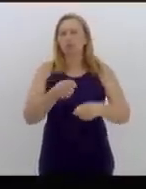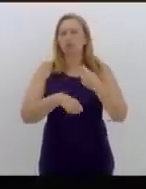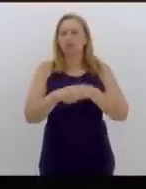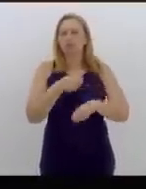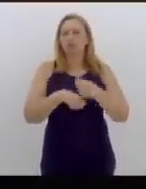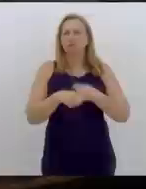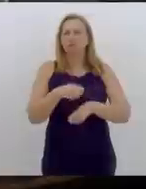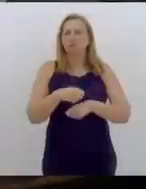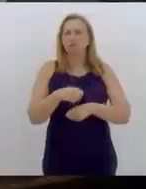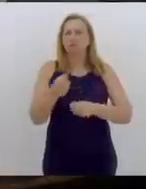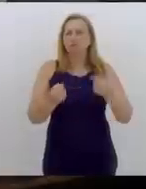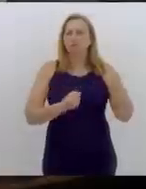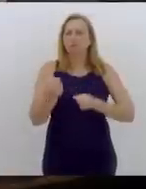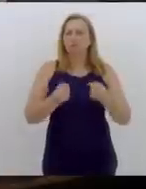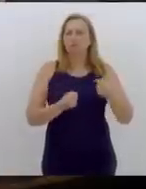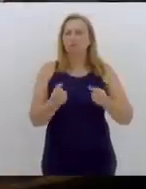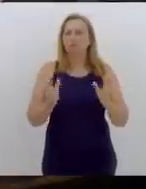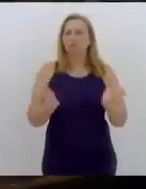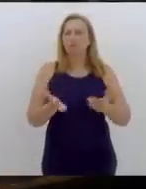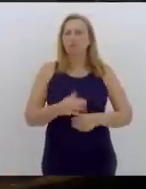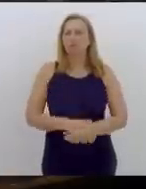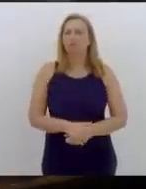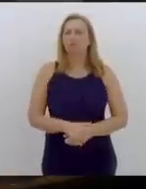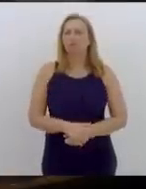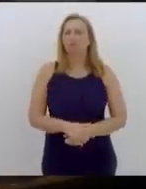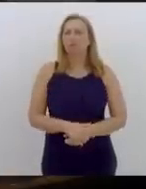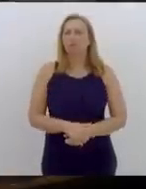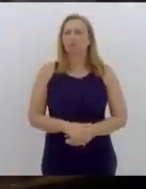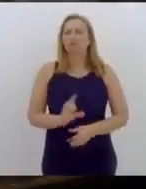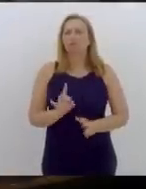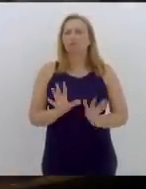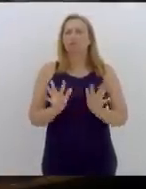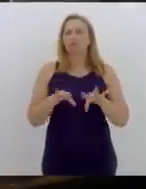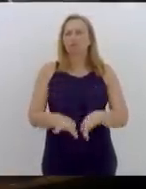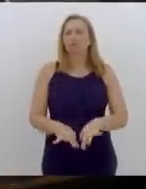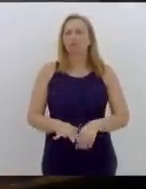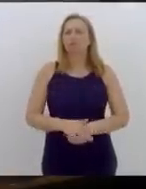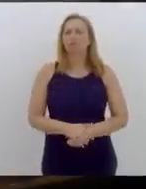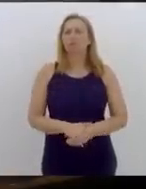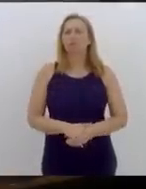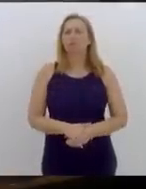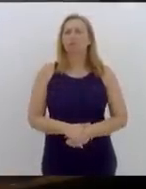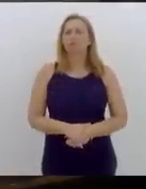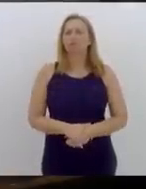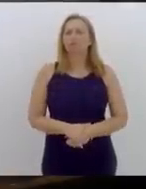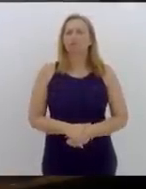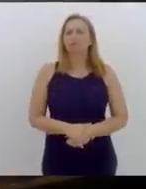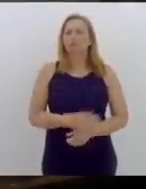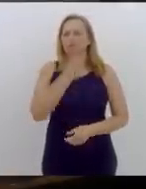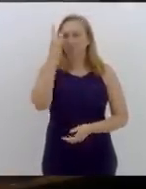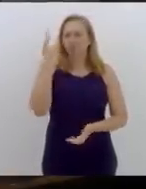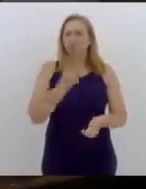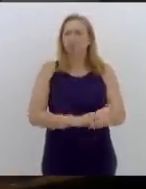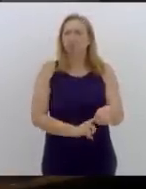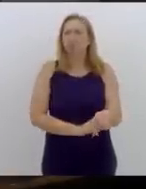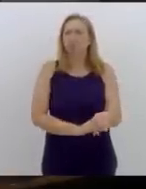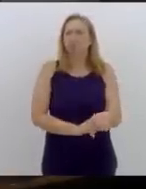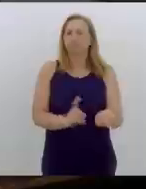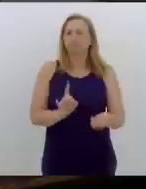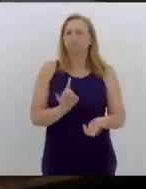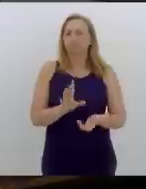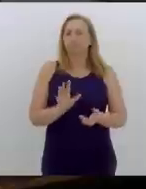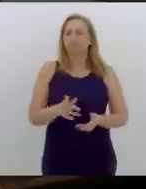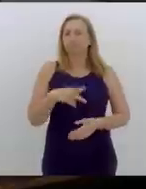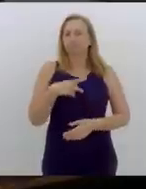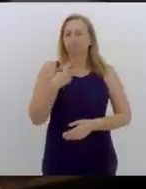hoje Presidente eu vou só encerrar tá porque os ônibus estão alterado vou só reiterar o